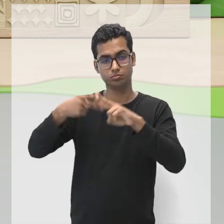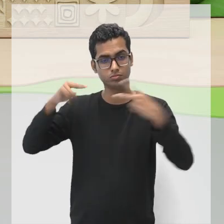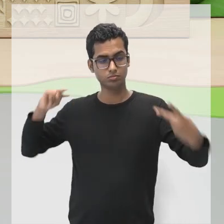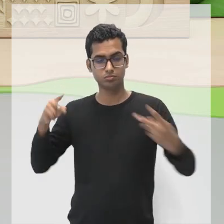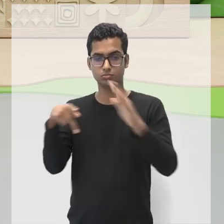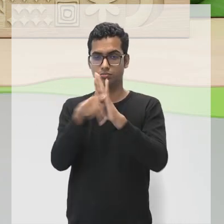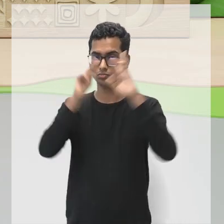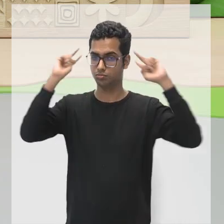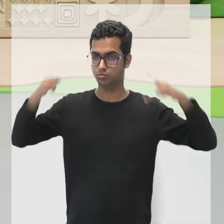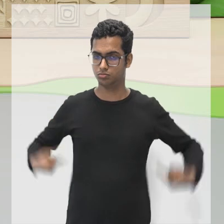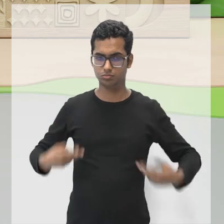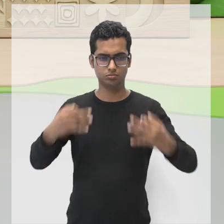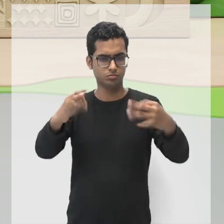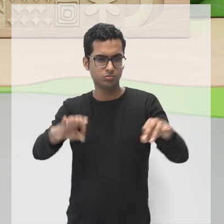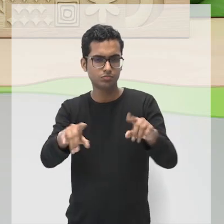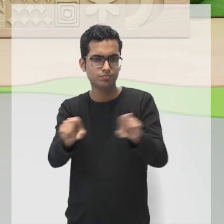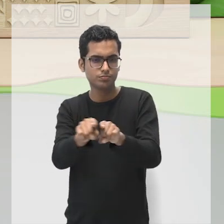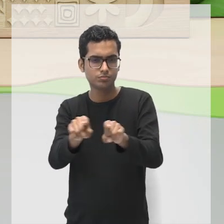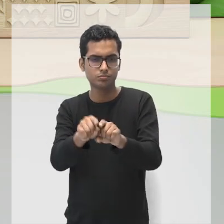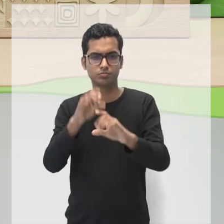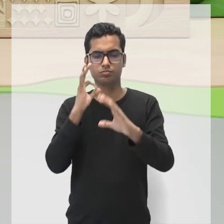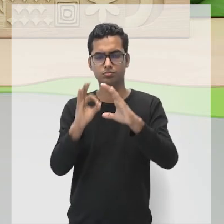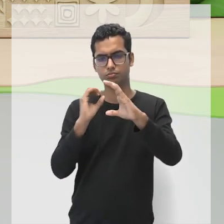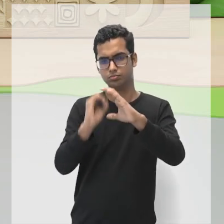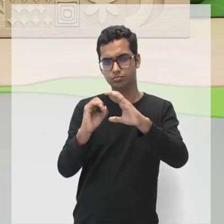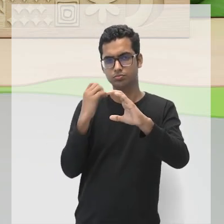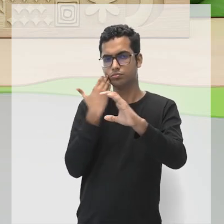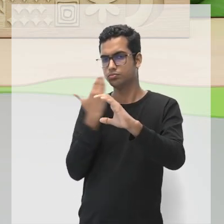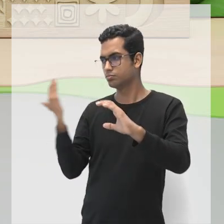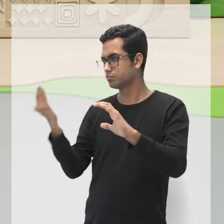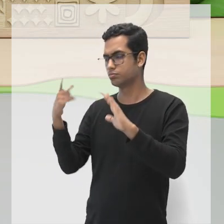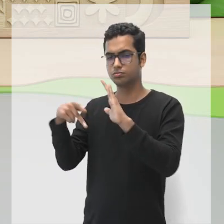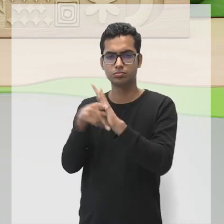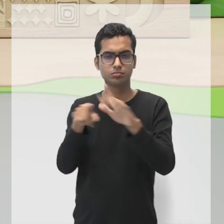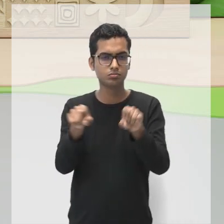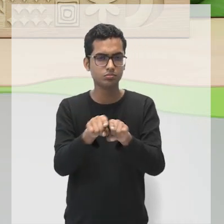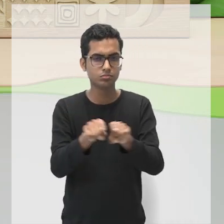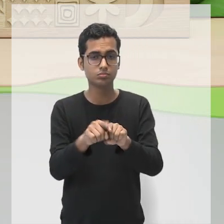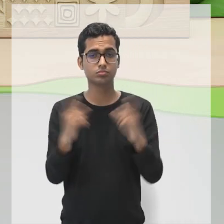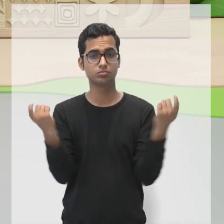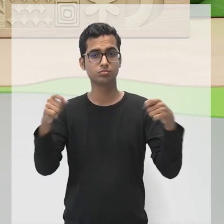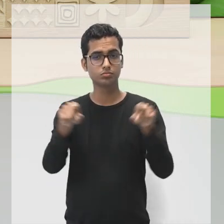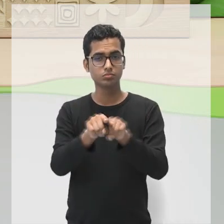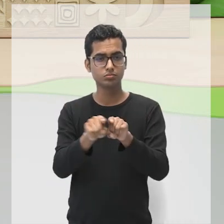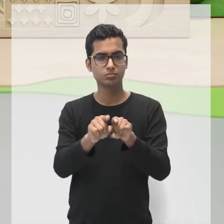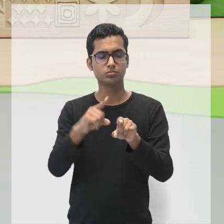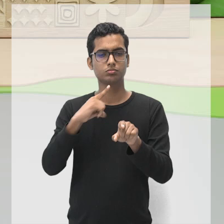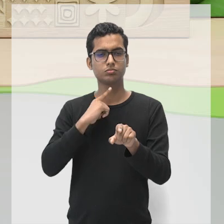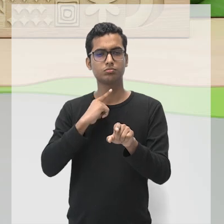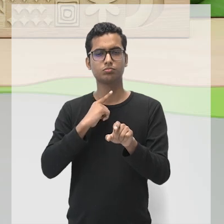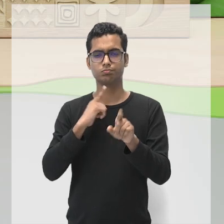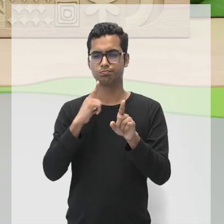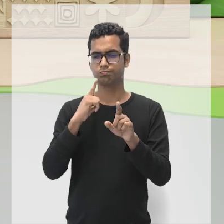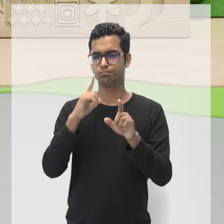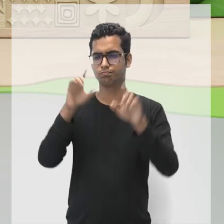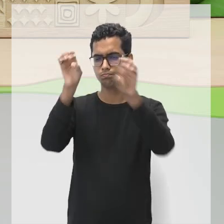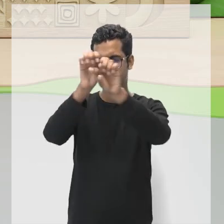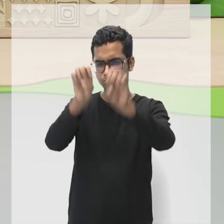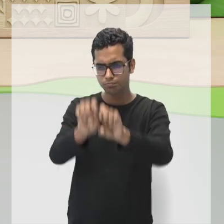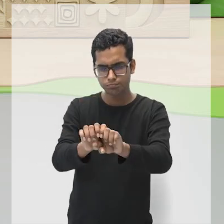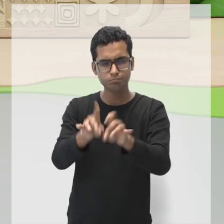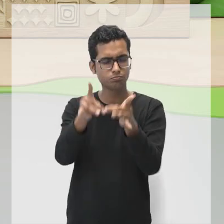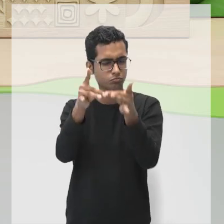vivo, certo? E as células eucarióticas são consideradas bem complexas